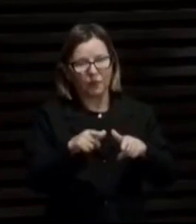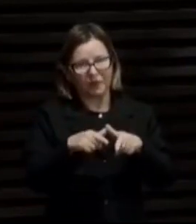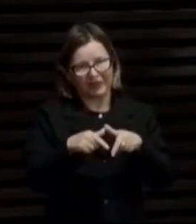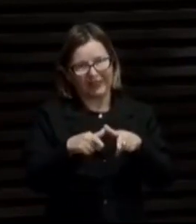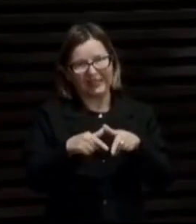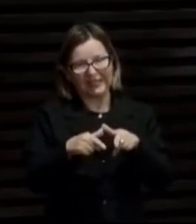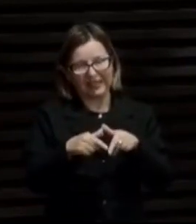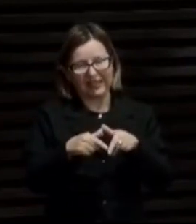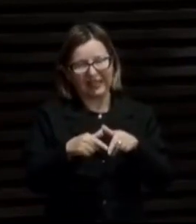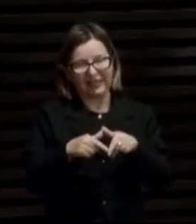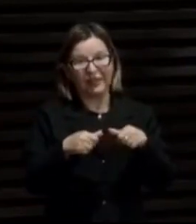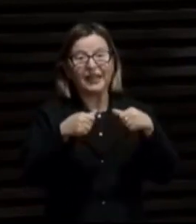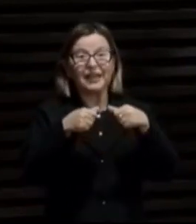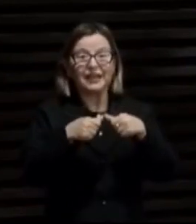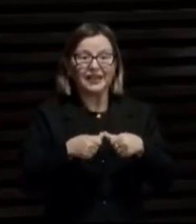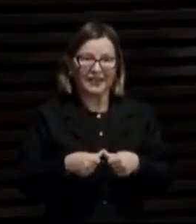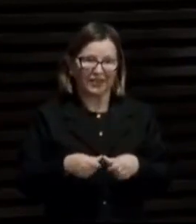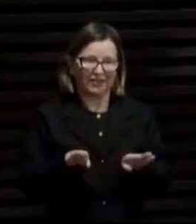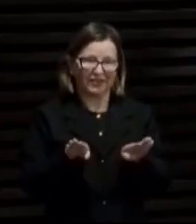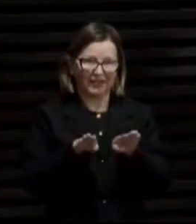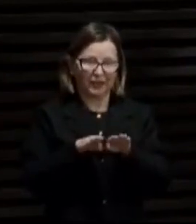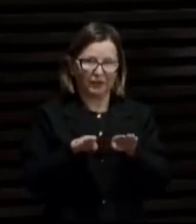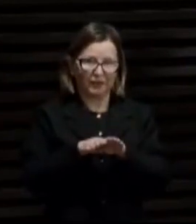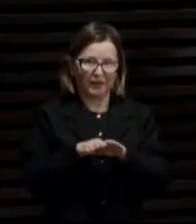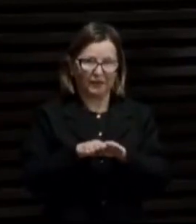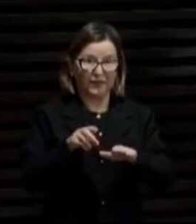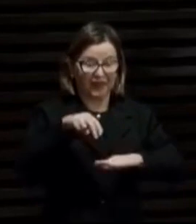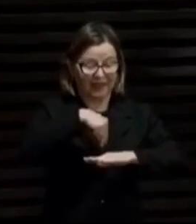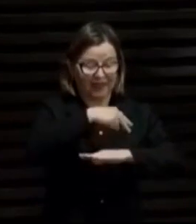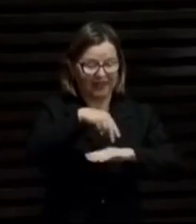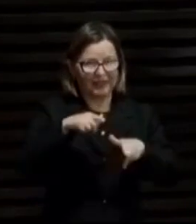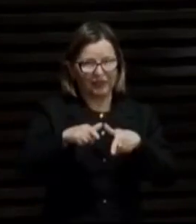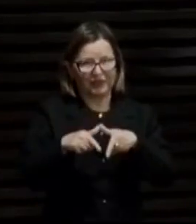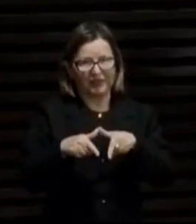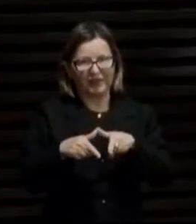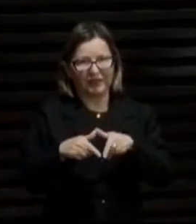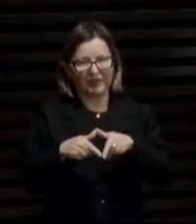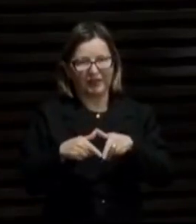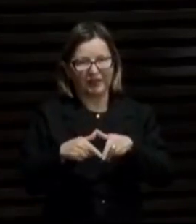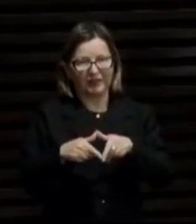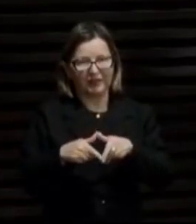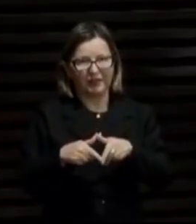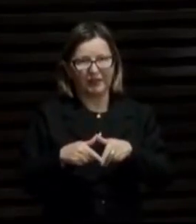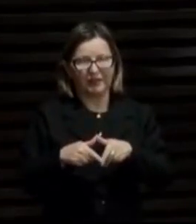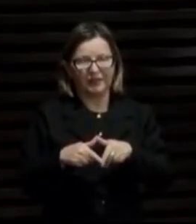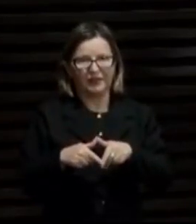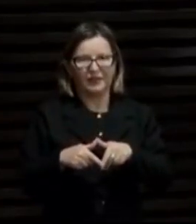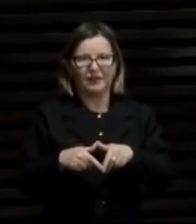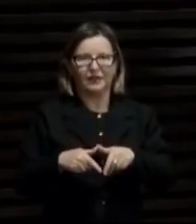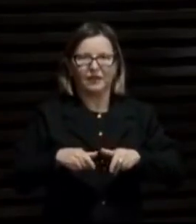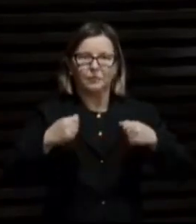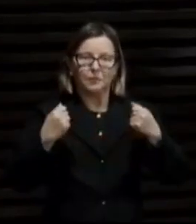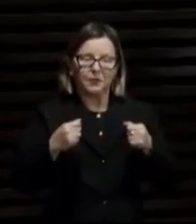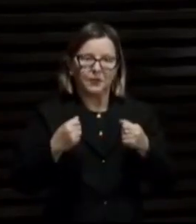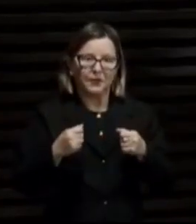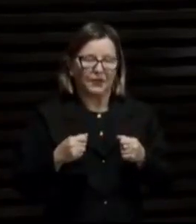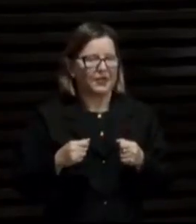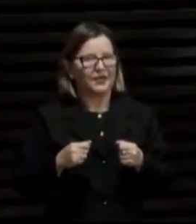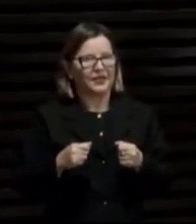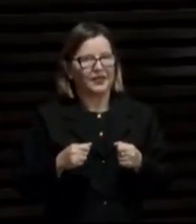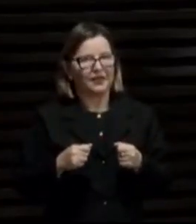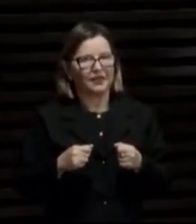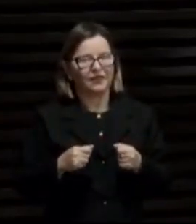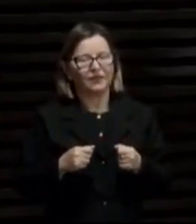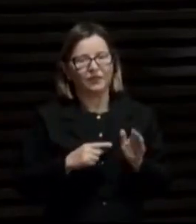isso também. A nação de Israel deveria exercer esse sacerdócio para com o povo, dentre